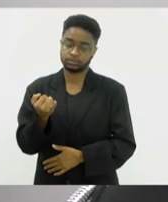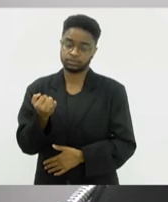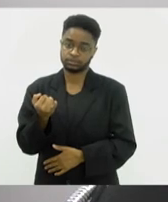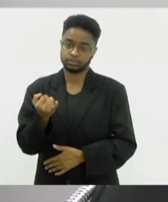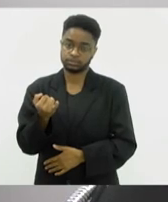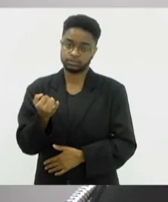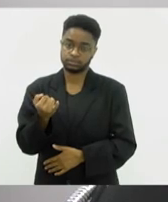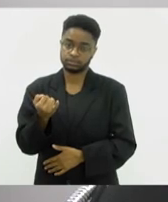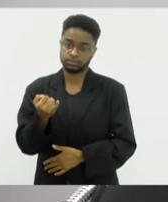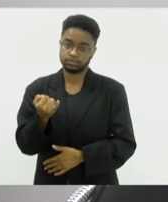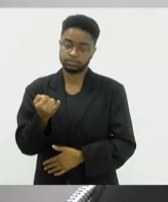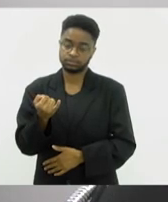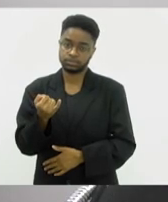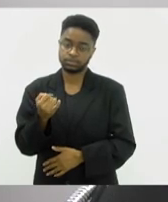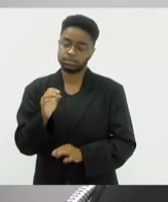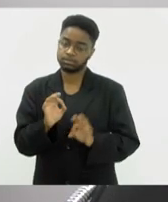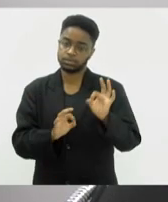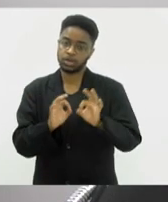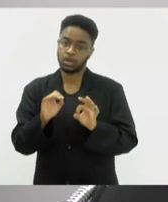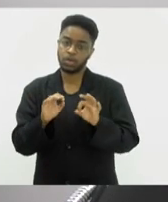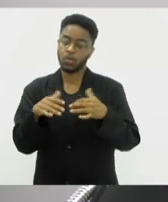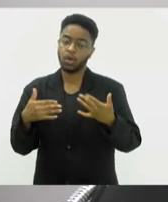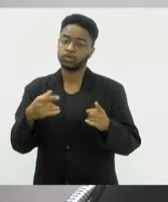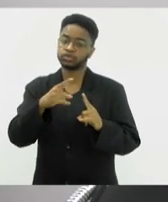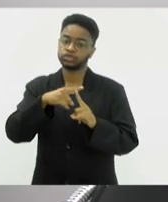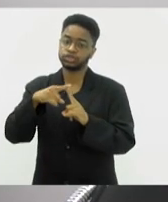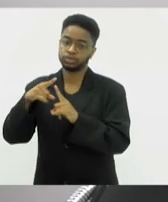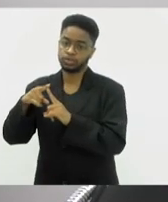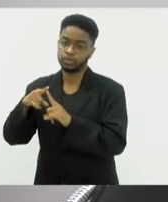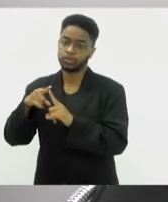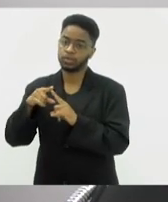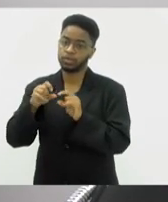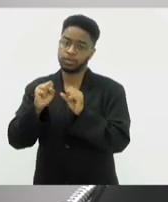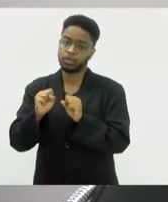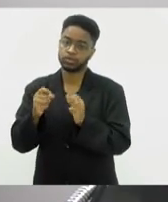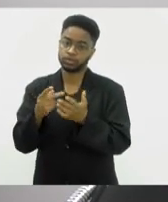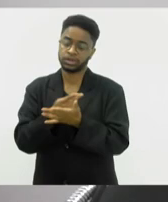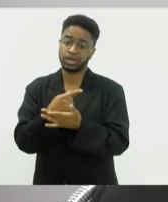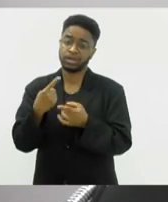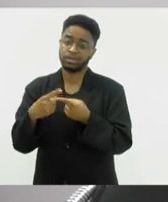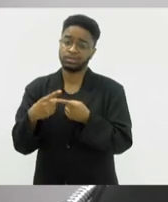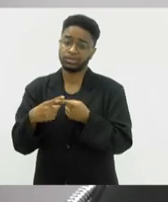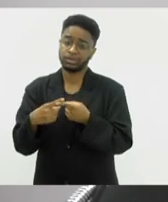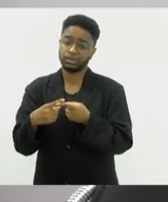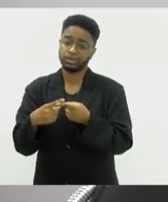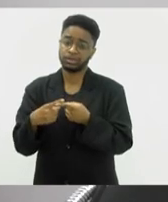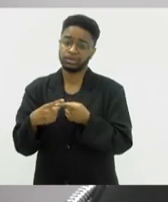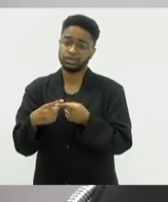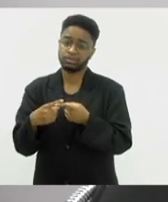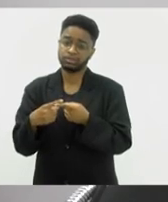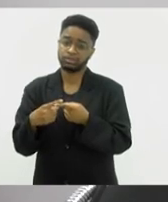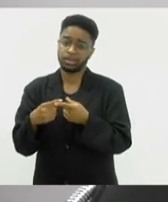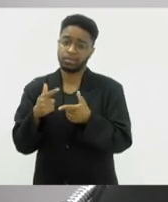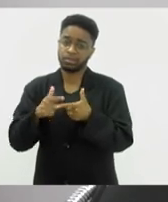para definir todos os tipos de catástrofes que tem, né? Porque senão a gente fica... Catástrofe